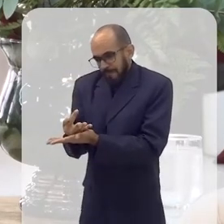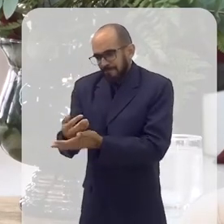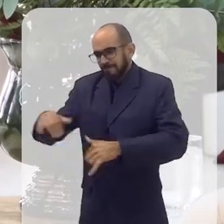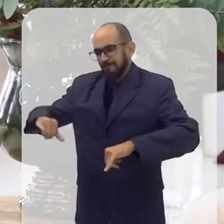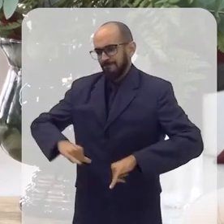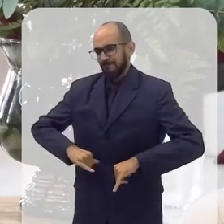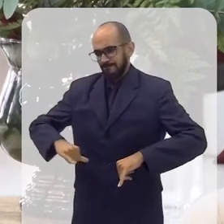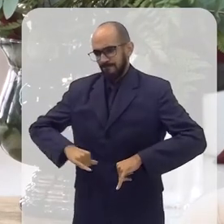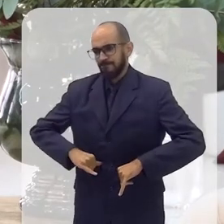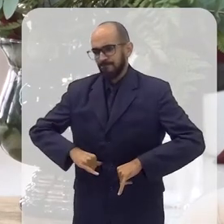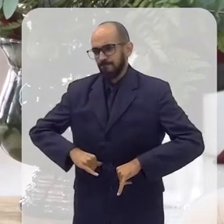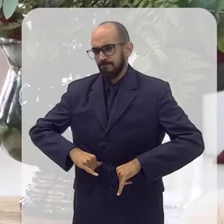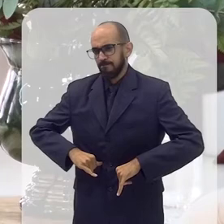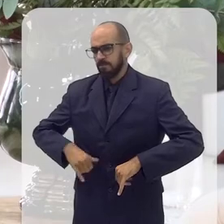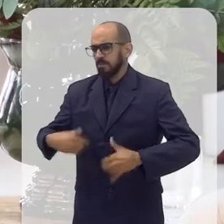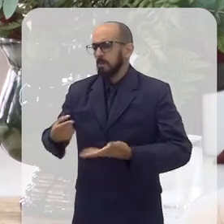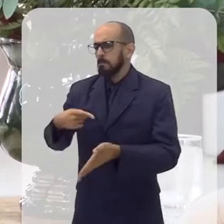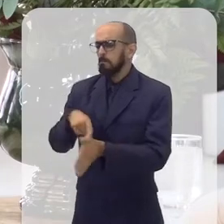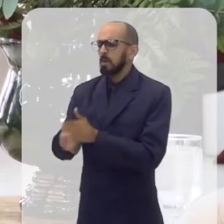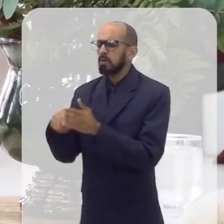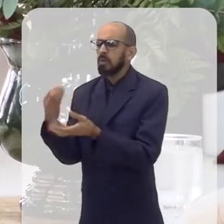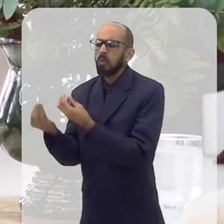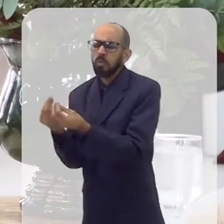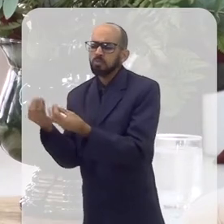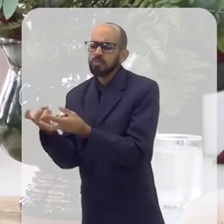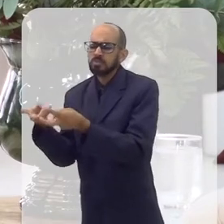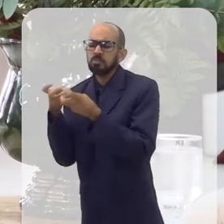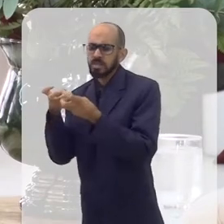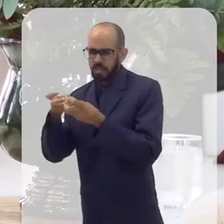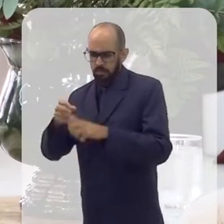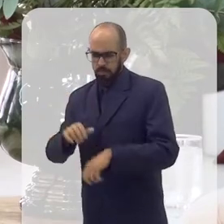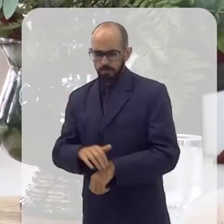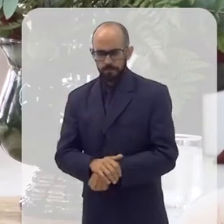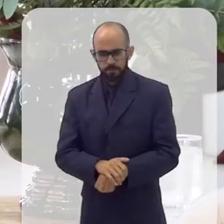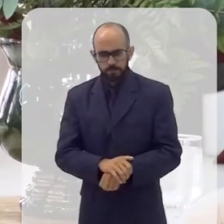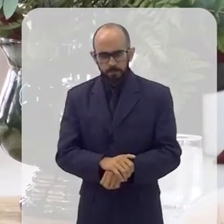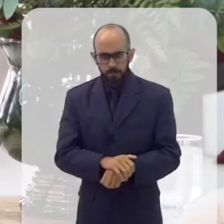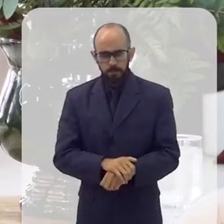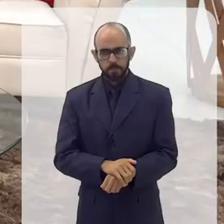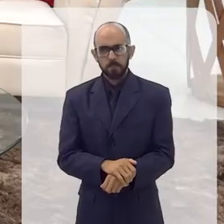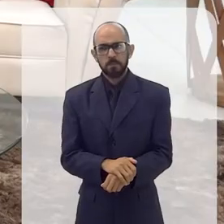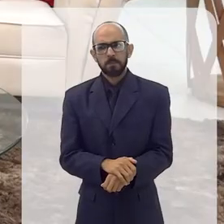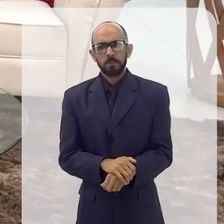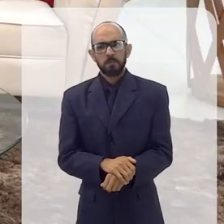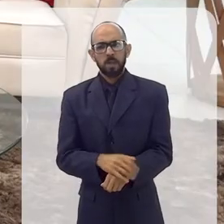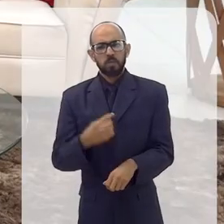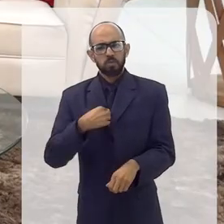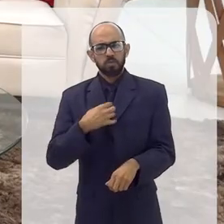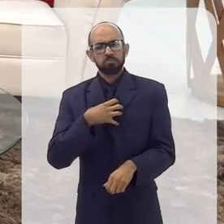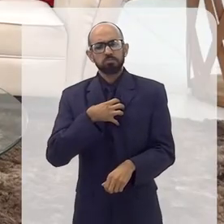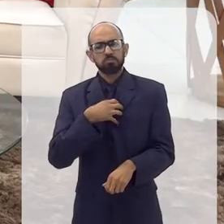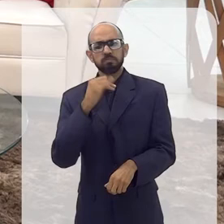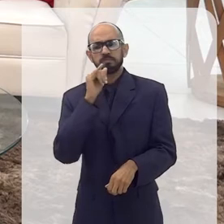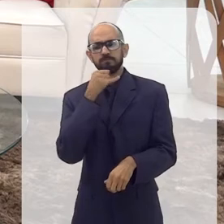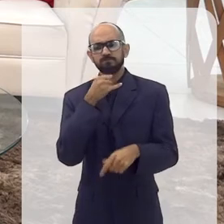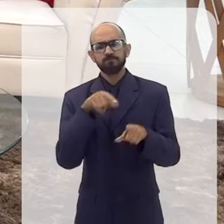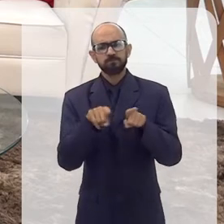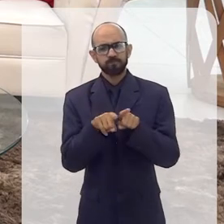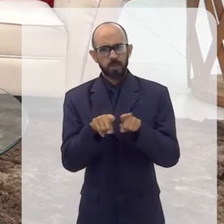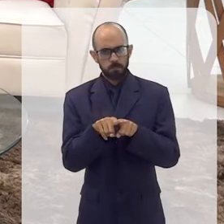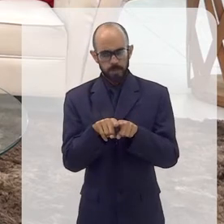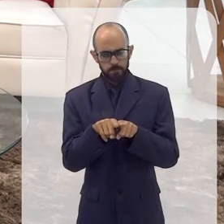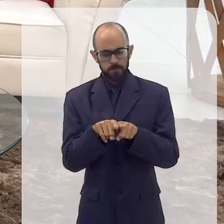uma forma dolorida. Como vocês veem isso? Oh, nós vemos isso com muita